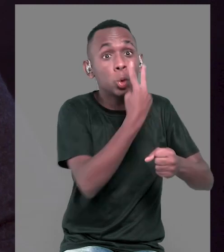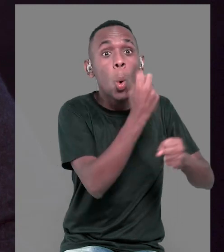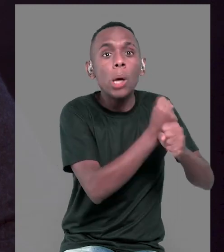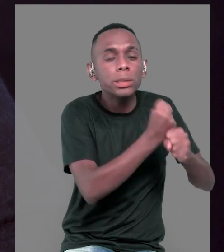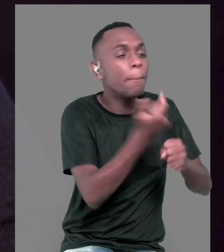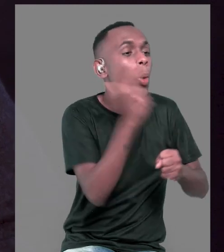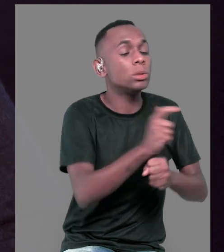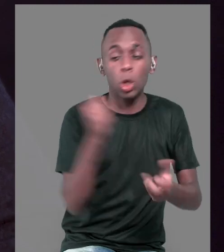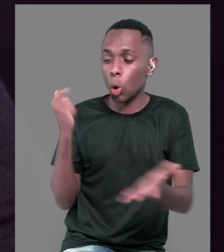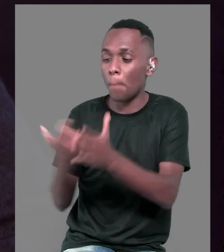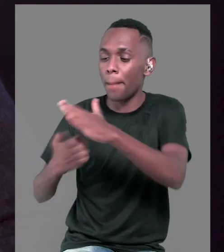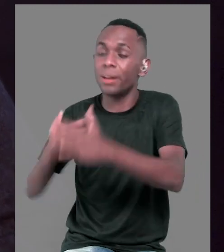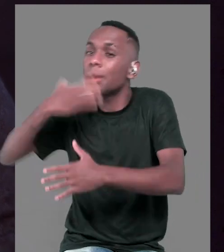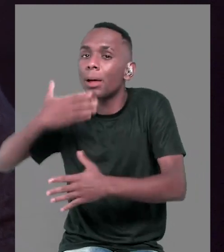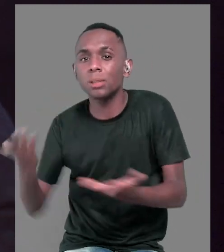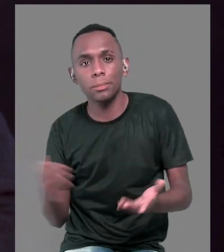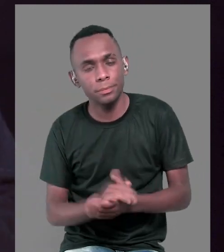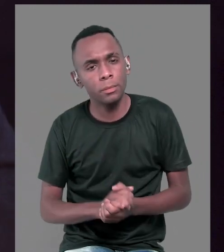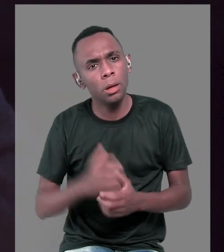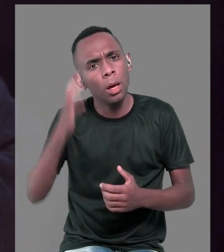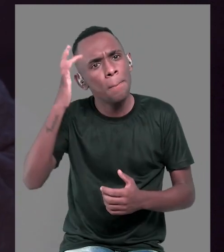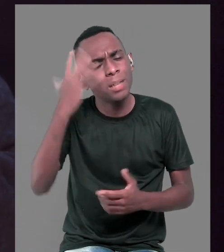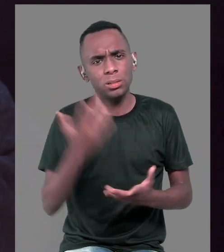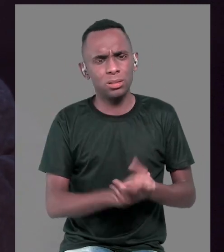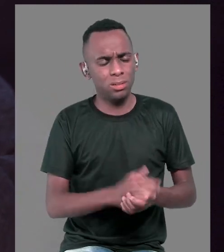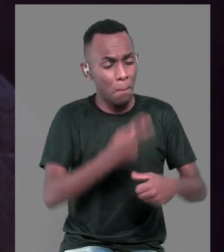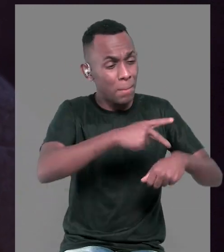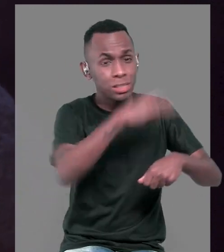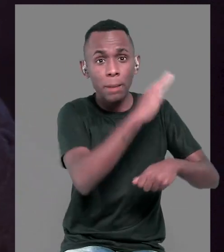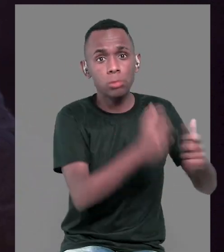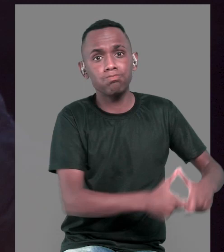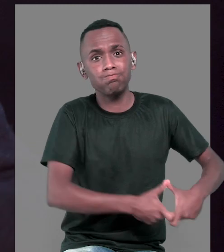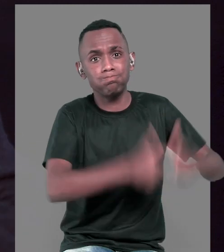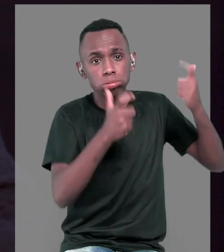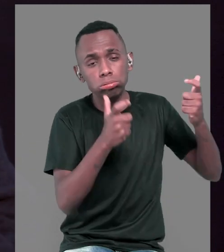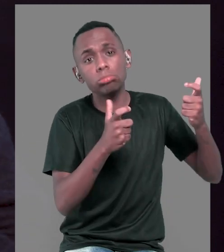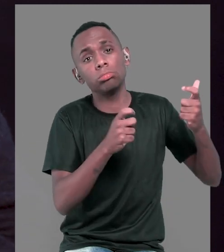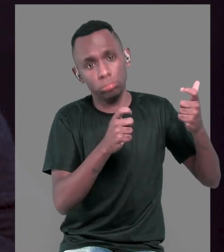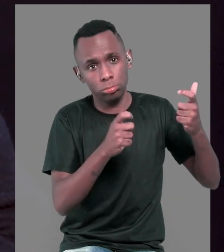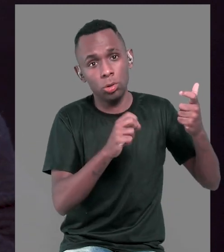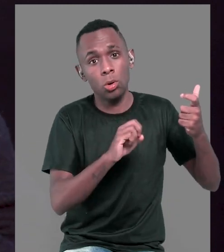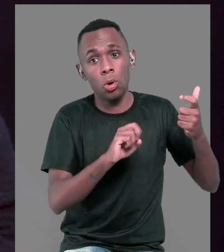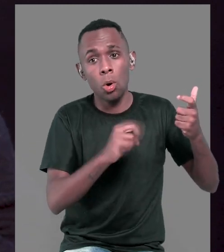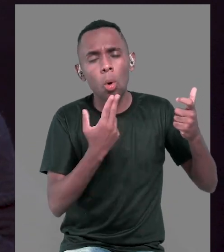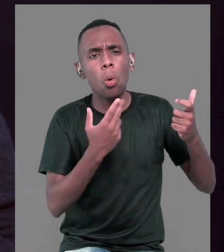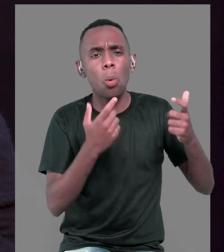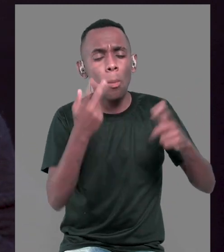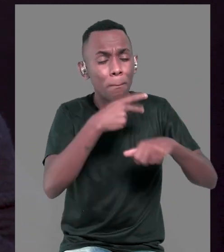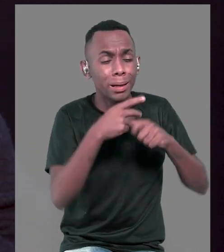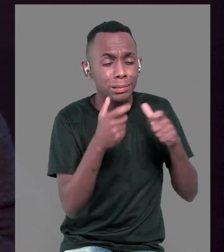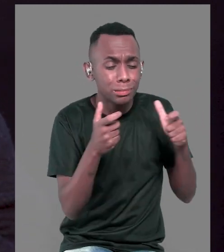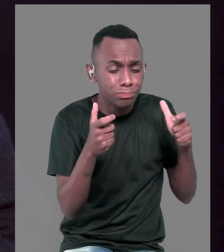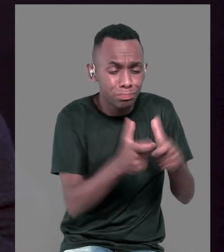Imagina agora um país do tamanho do Brasil, ou pensa num país que tem o tamanho de 1/5 do Brasil, querendo